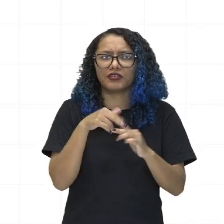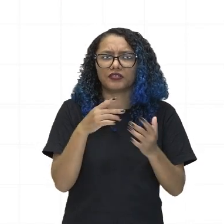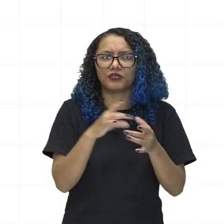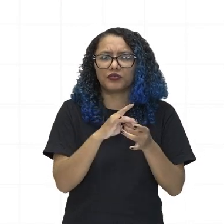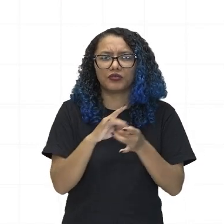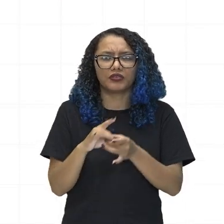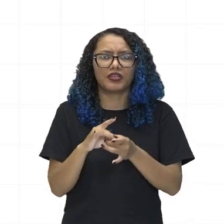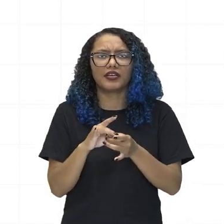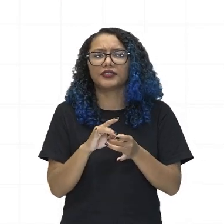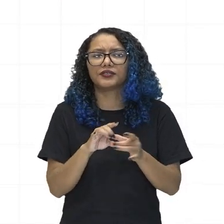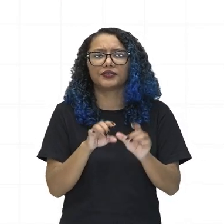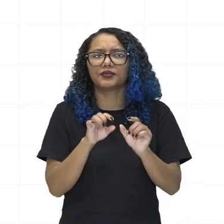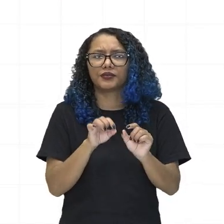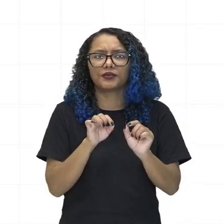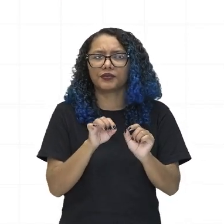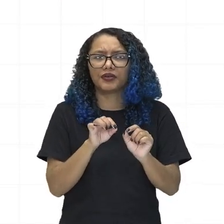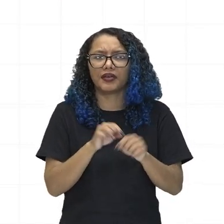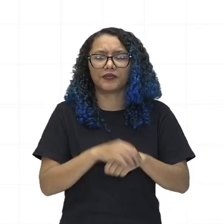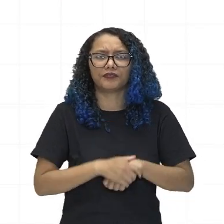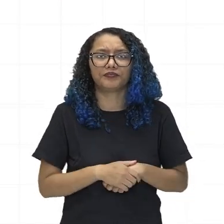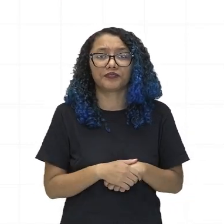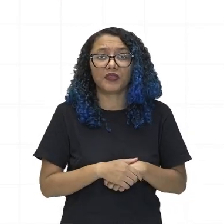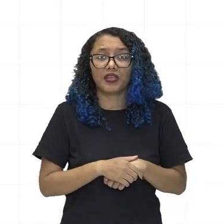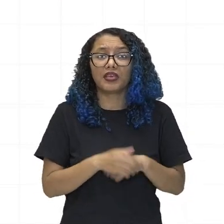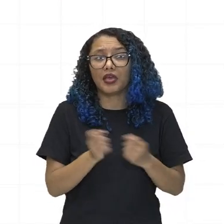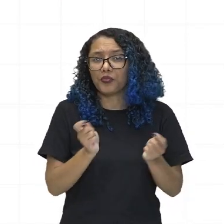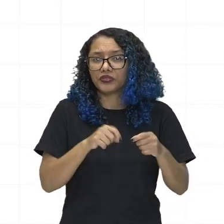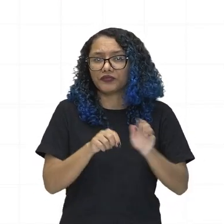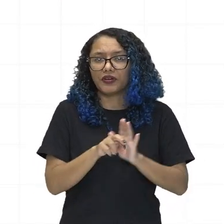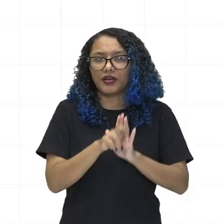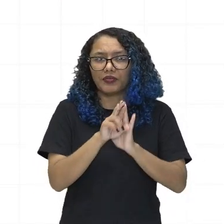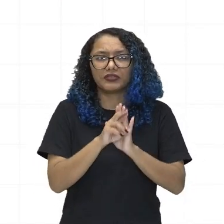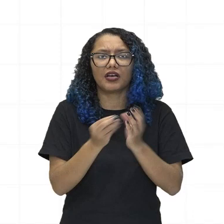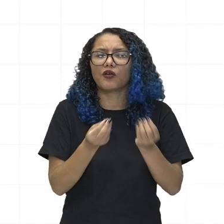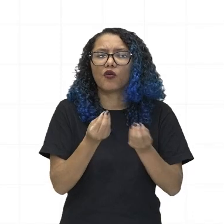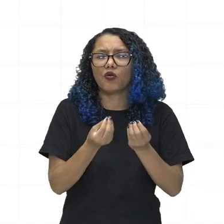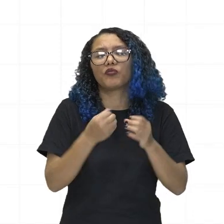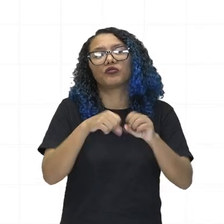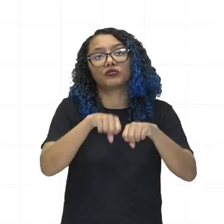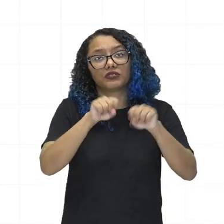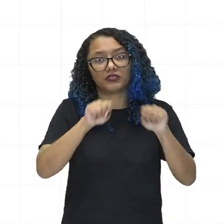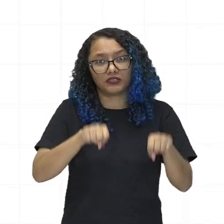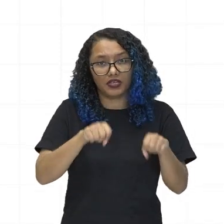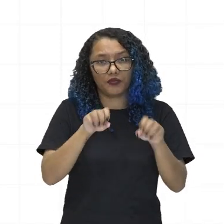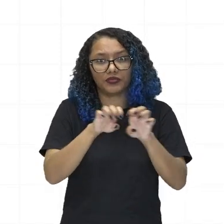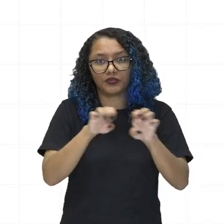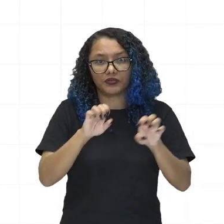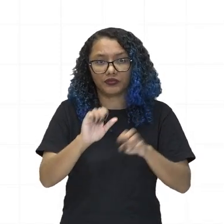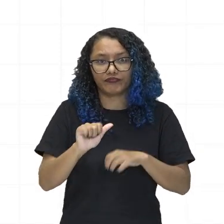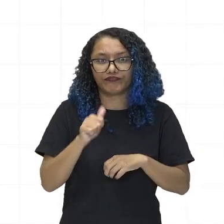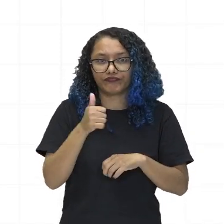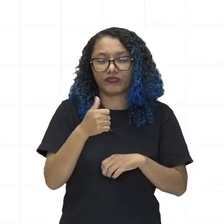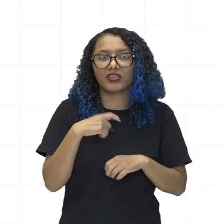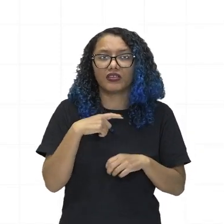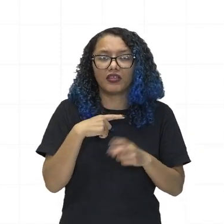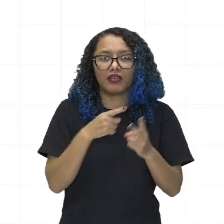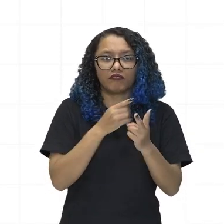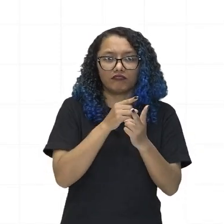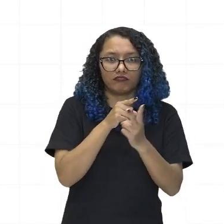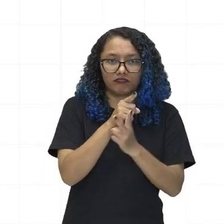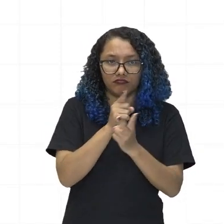contexto próximo que possam ser representados por sistemas de equações de primeiro grau com duas